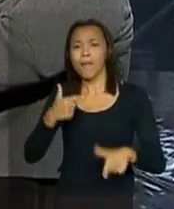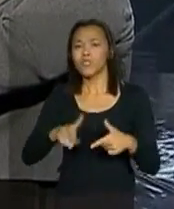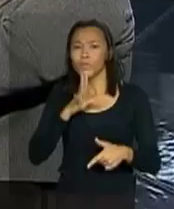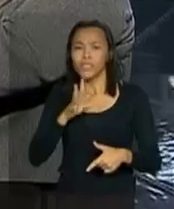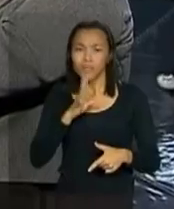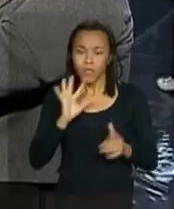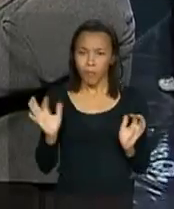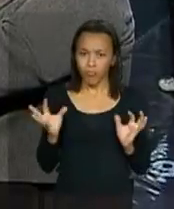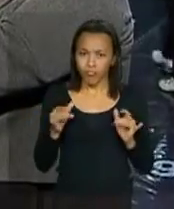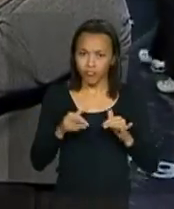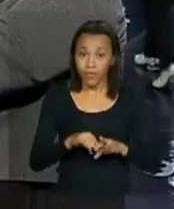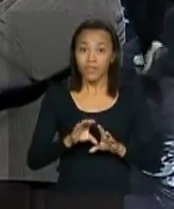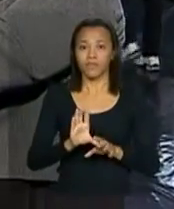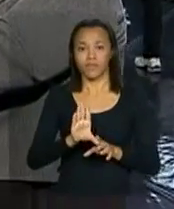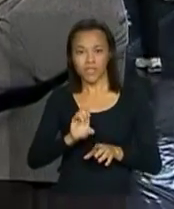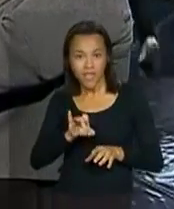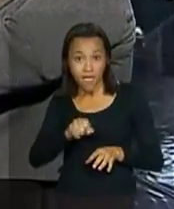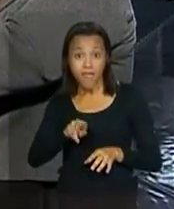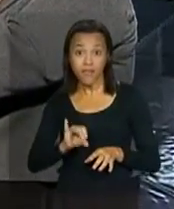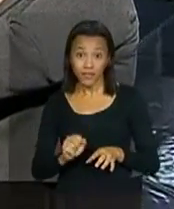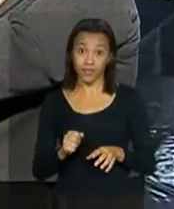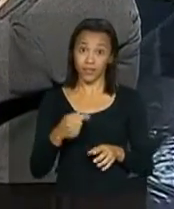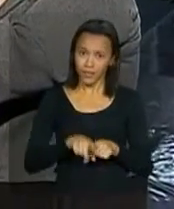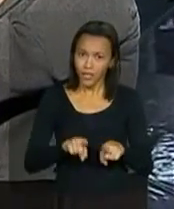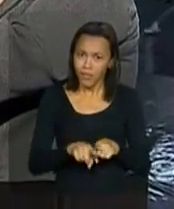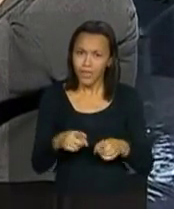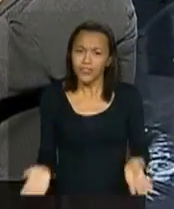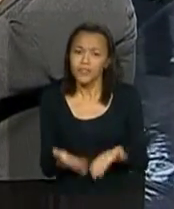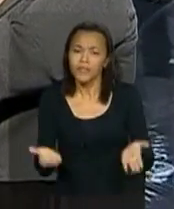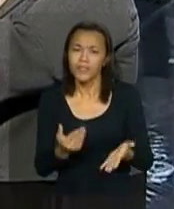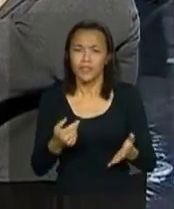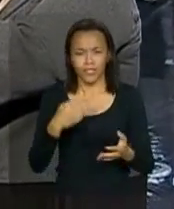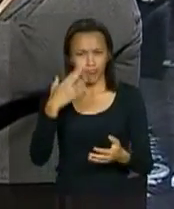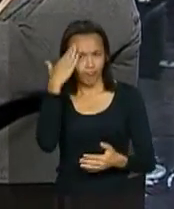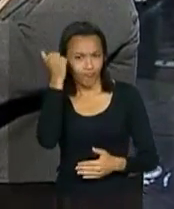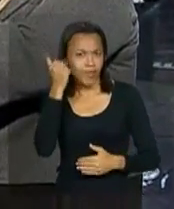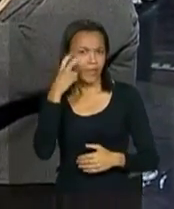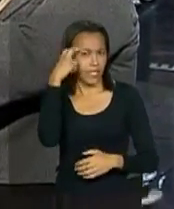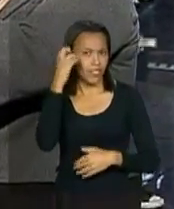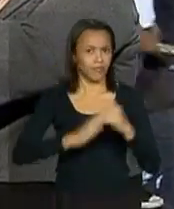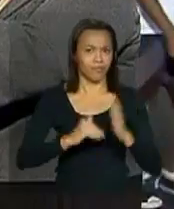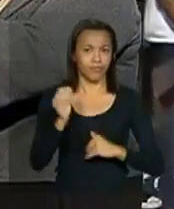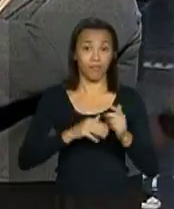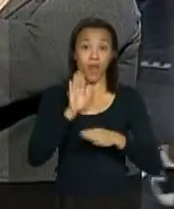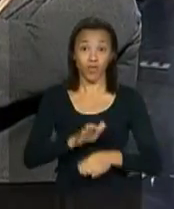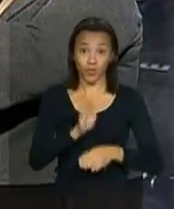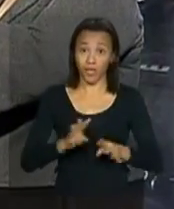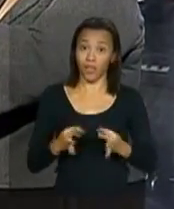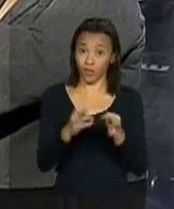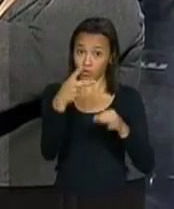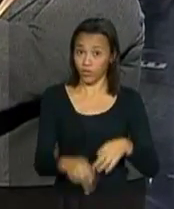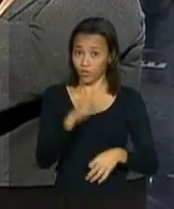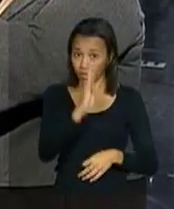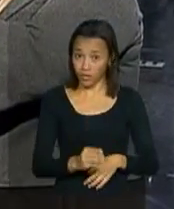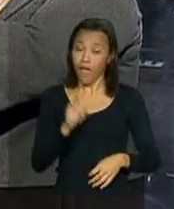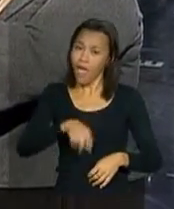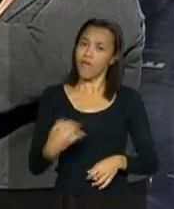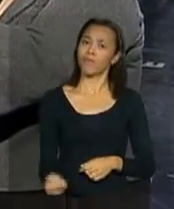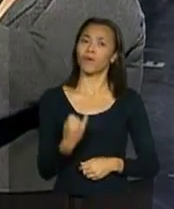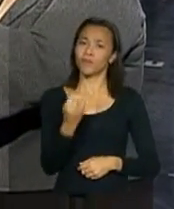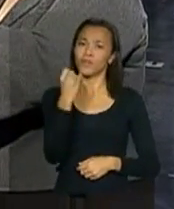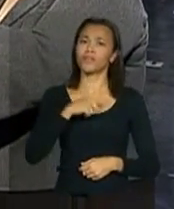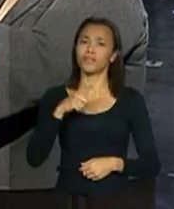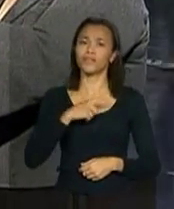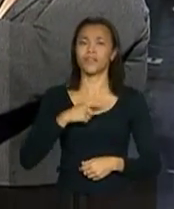científicos, despertando talentos para a área de tecnologia para o nosso país. Então essa seria a importância de ter